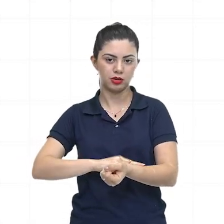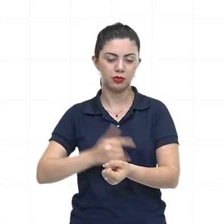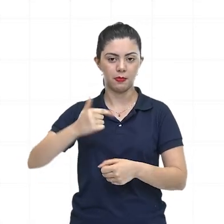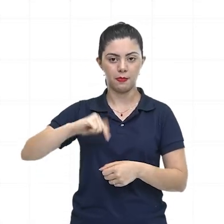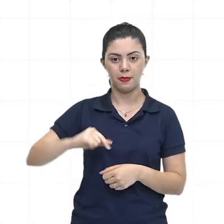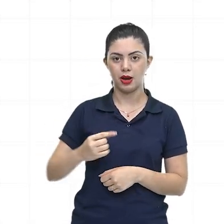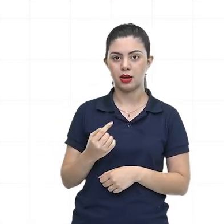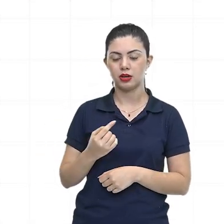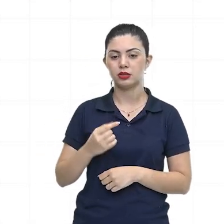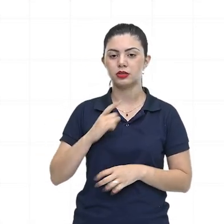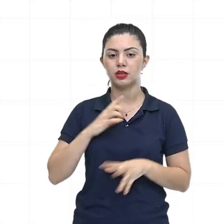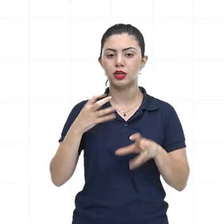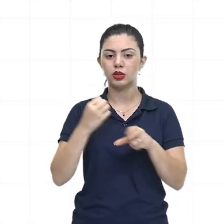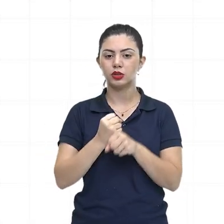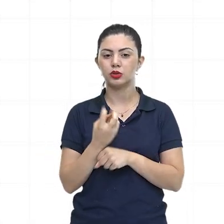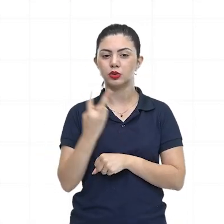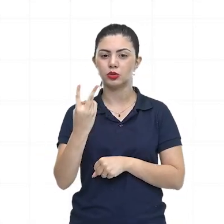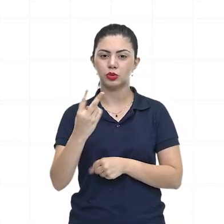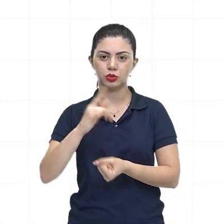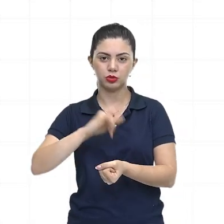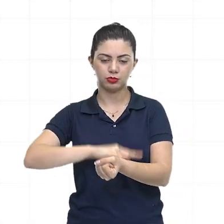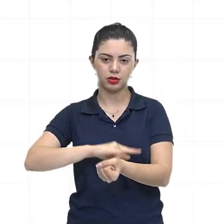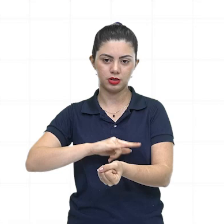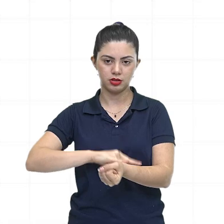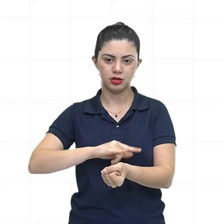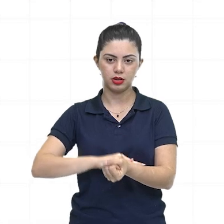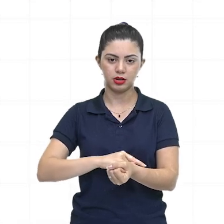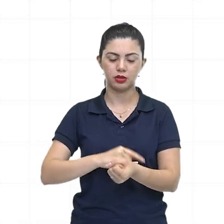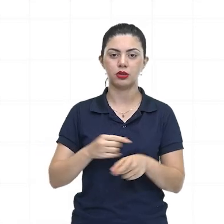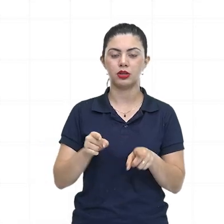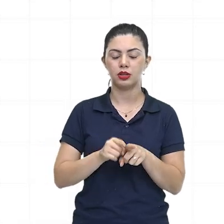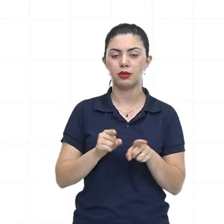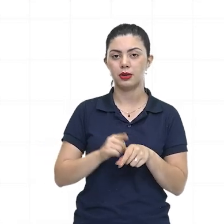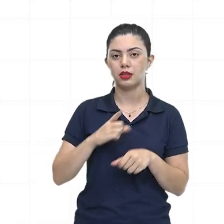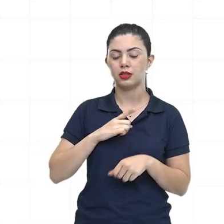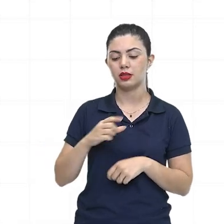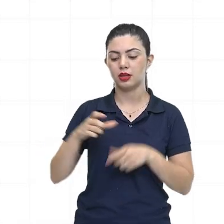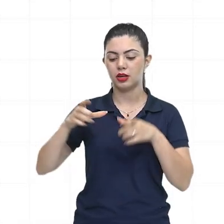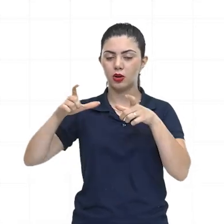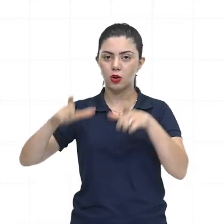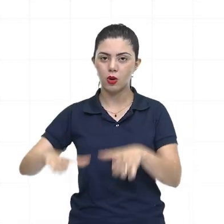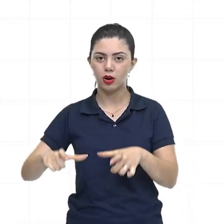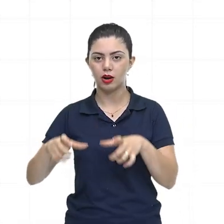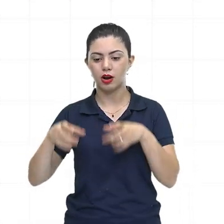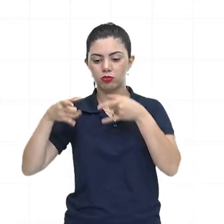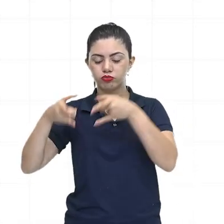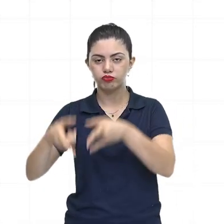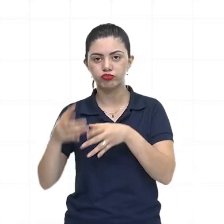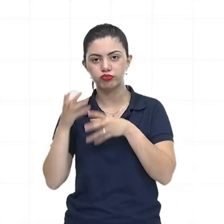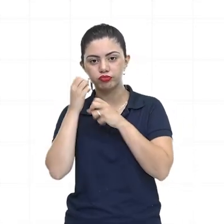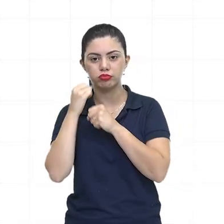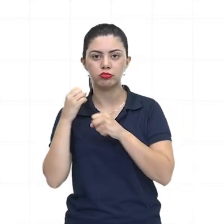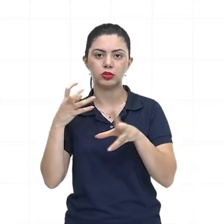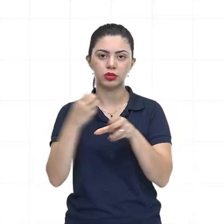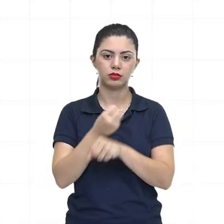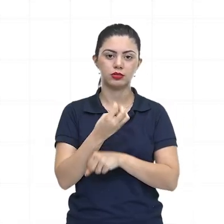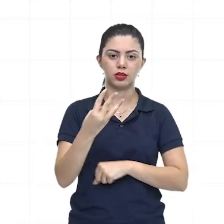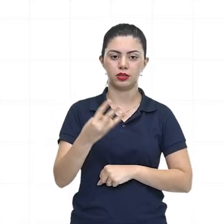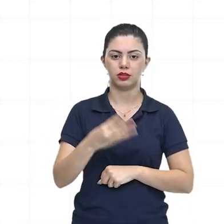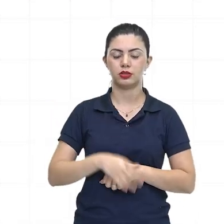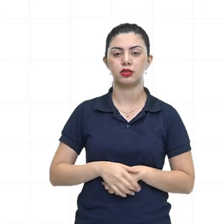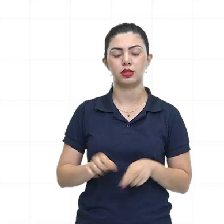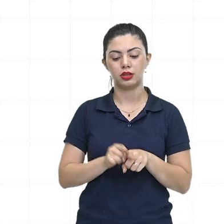um banheiro aqui, né? E um banheiro social e 3 quartos. Então, essa é a definição que nós temos, além de nossa garagem, né? A